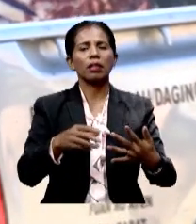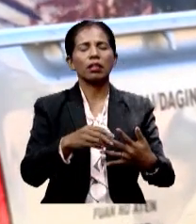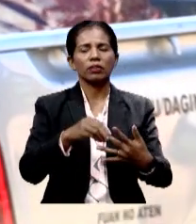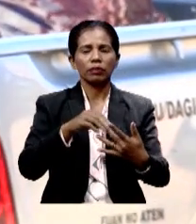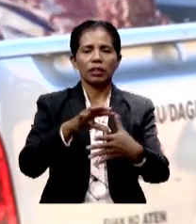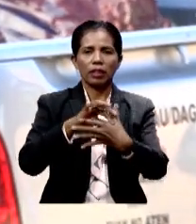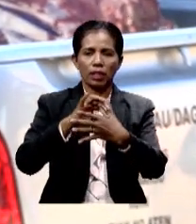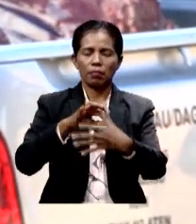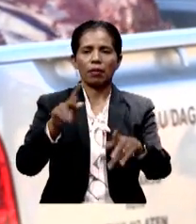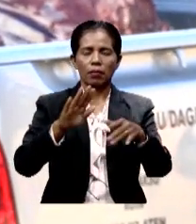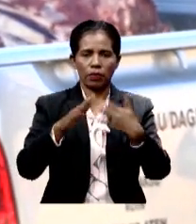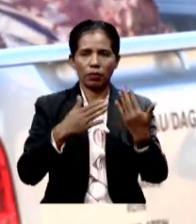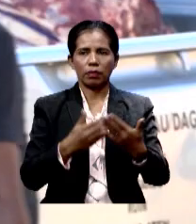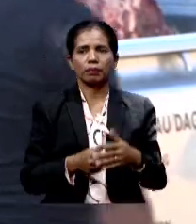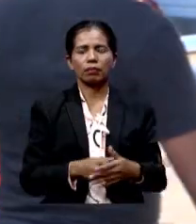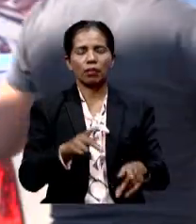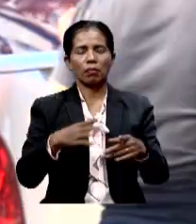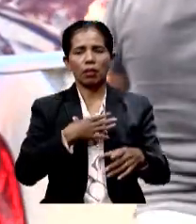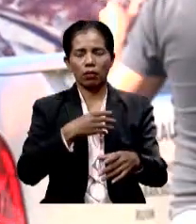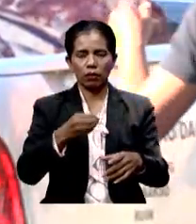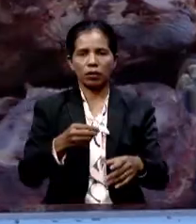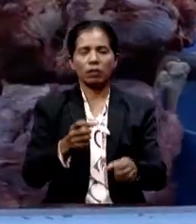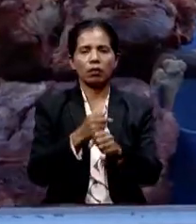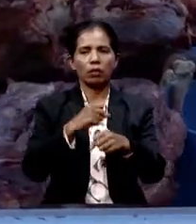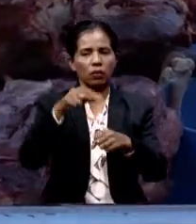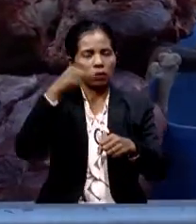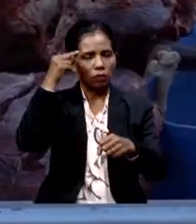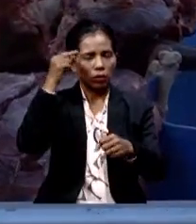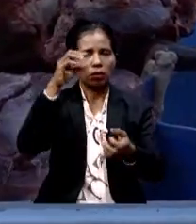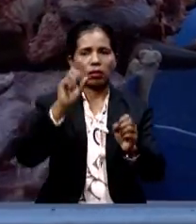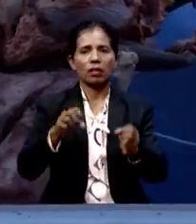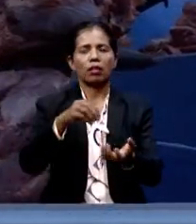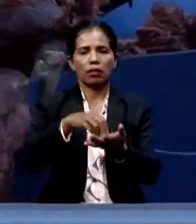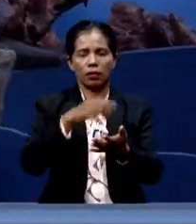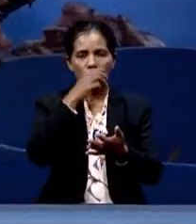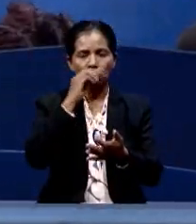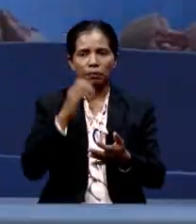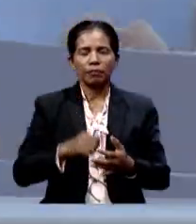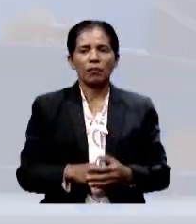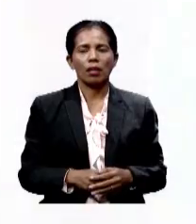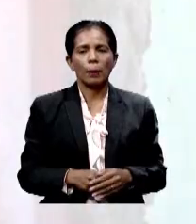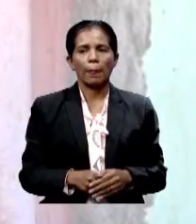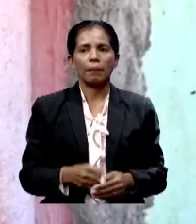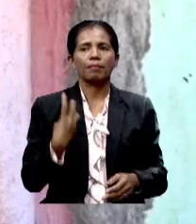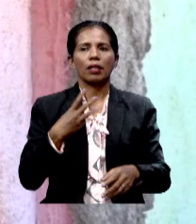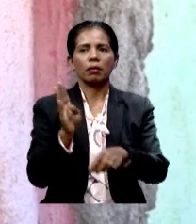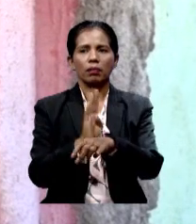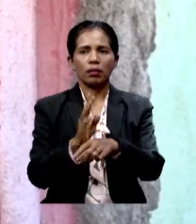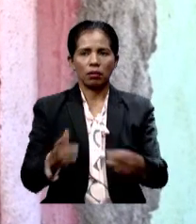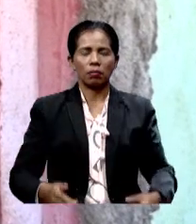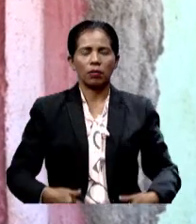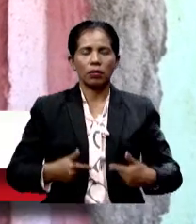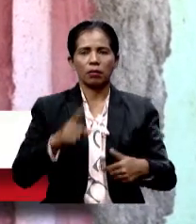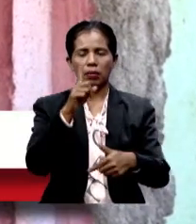sira para ema mai gosta thora ne ka tu governo tem que nasa tu itani ka last mois as am sin negosi ne ka last mois mesa ki timor